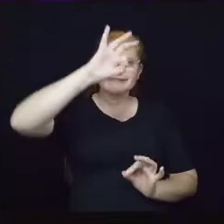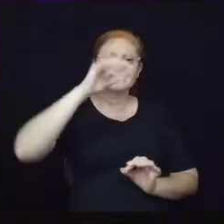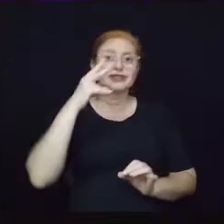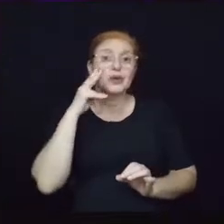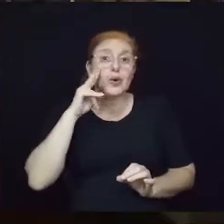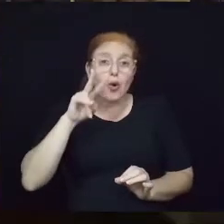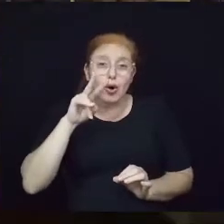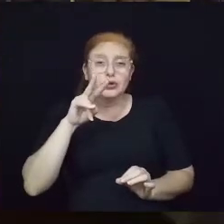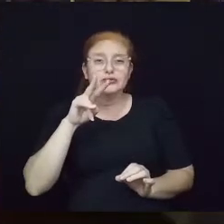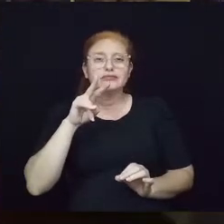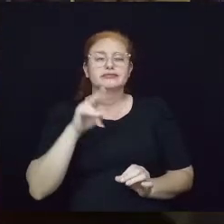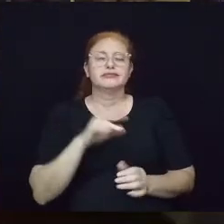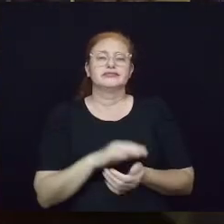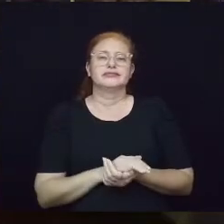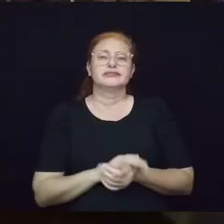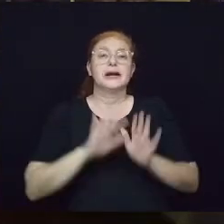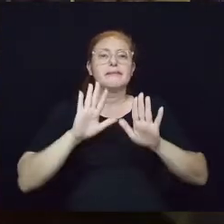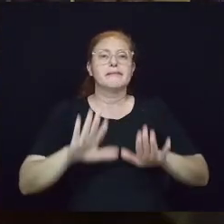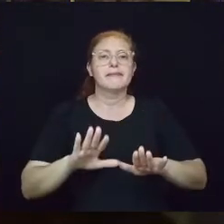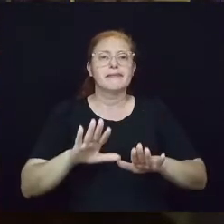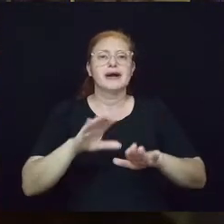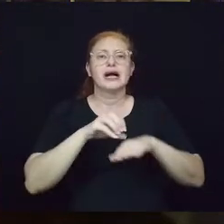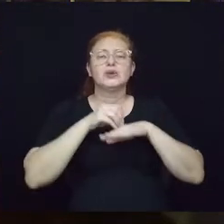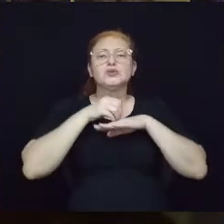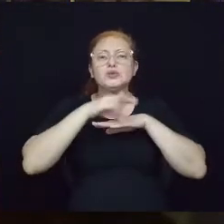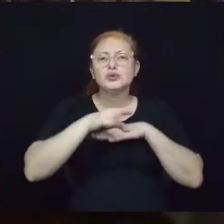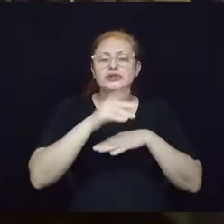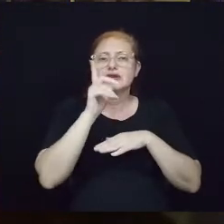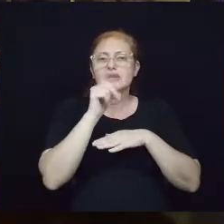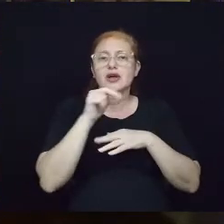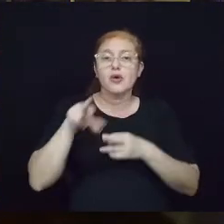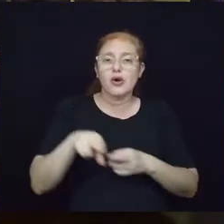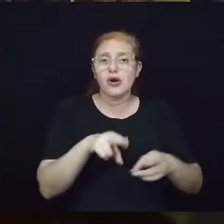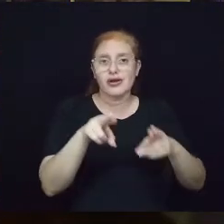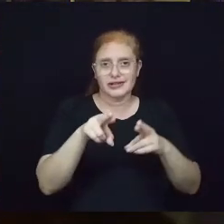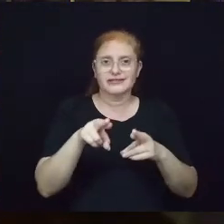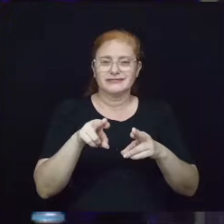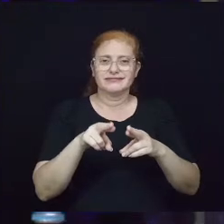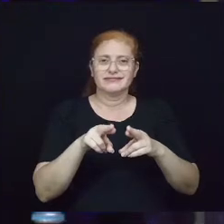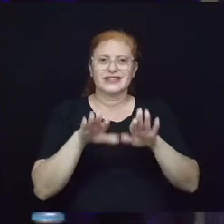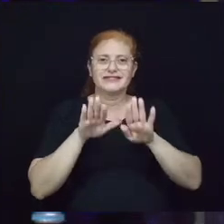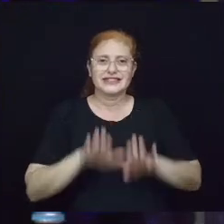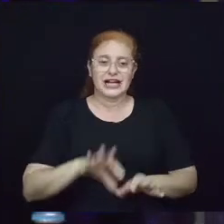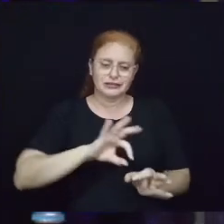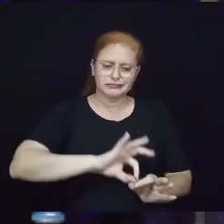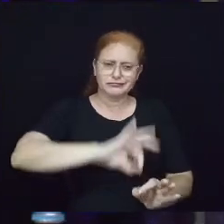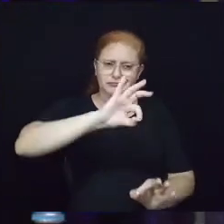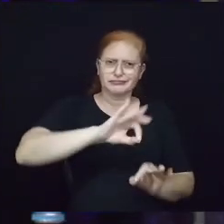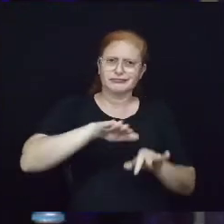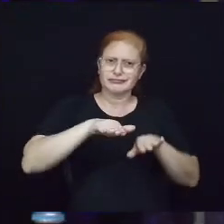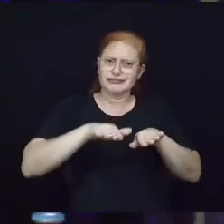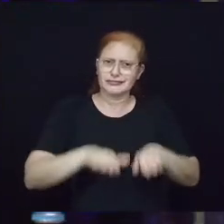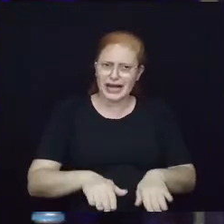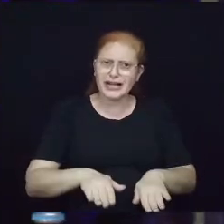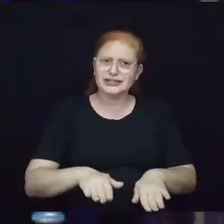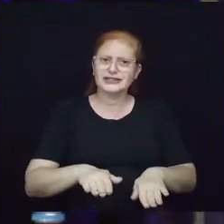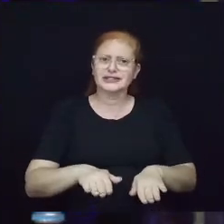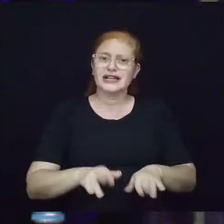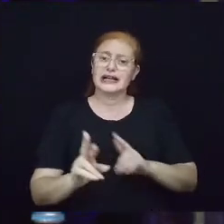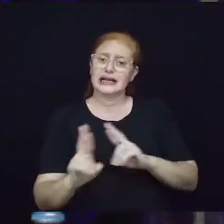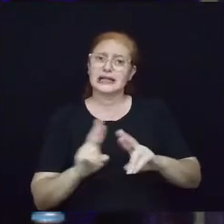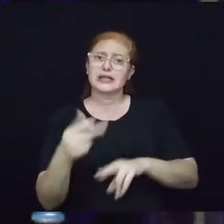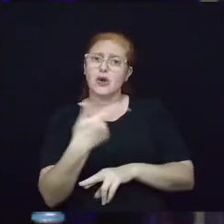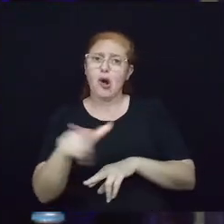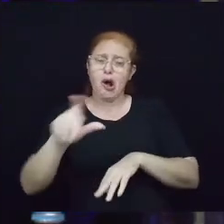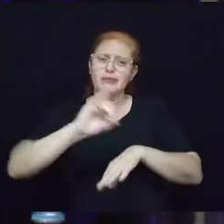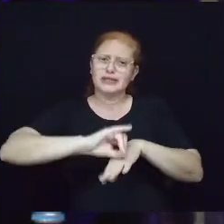olhos. E essa sugestão de o Rio ficar numa altura bem mais baixa em relação às outras peças